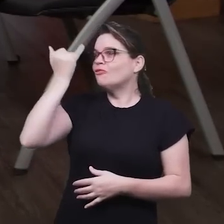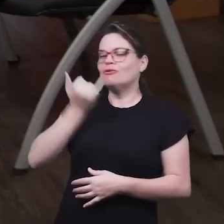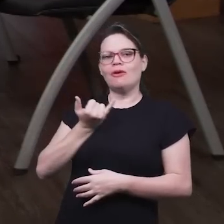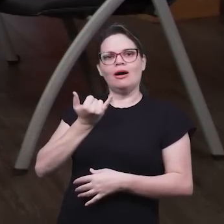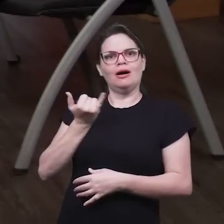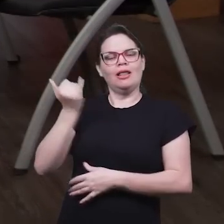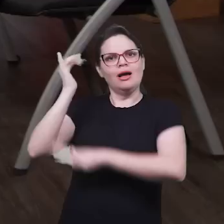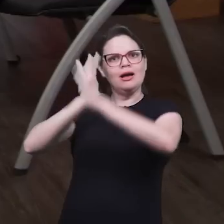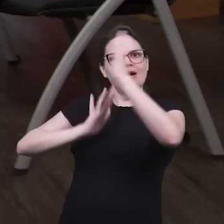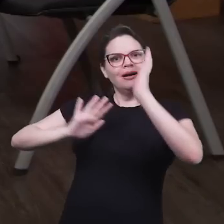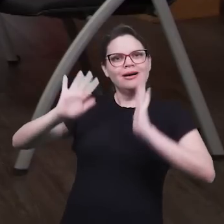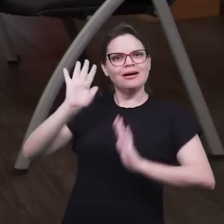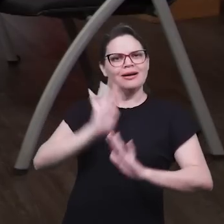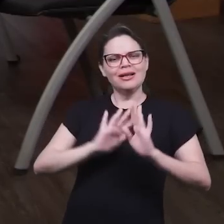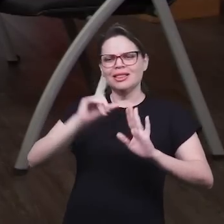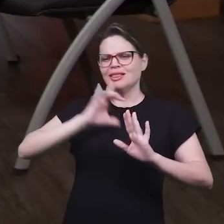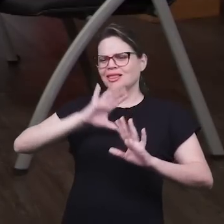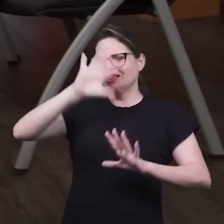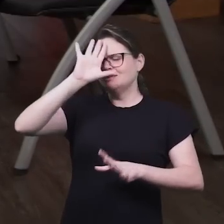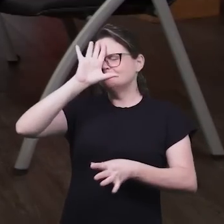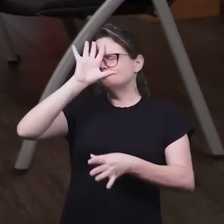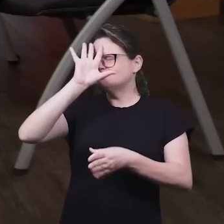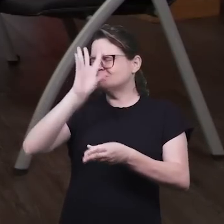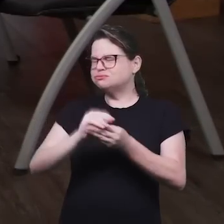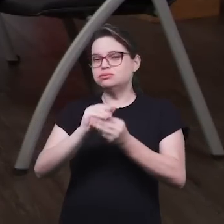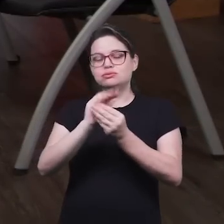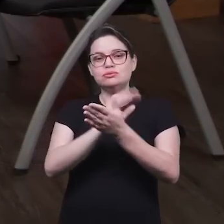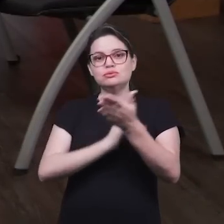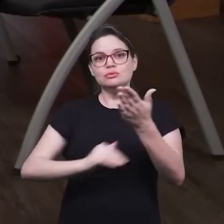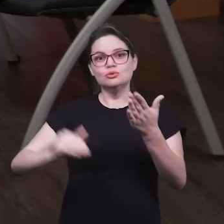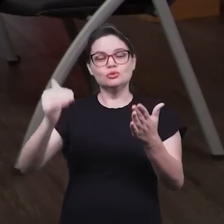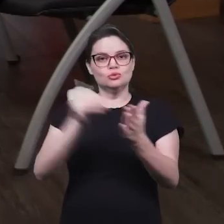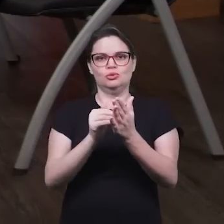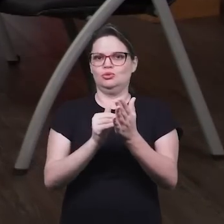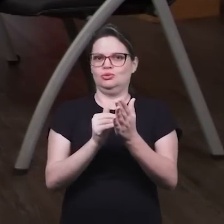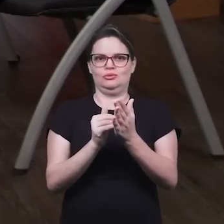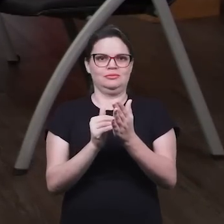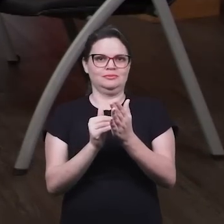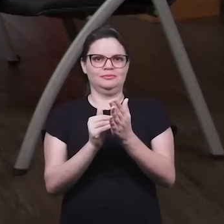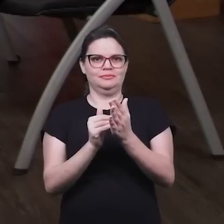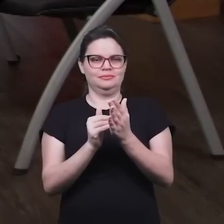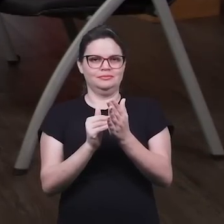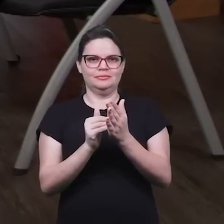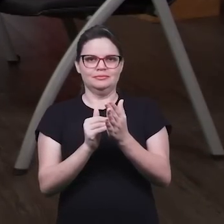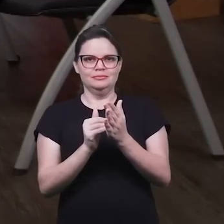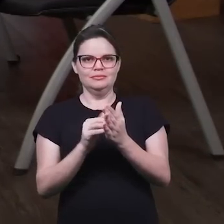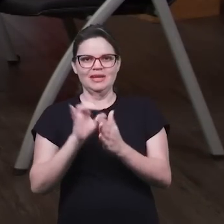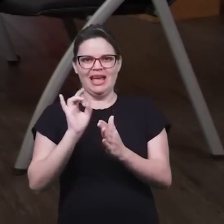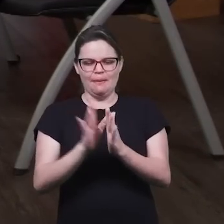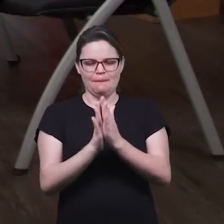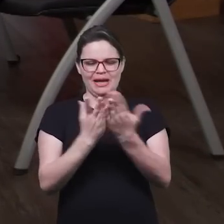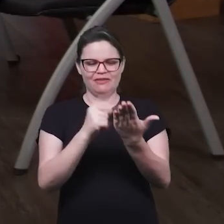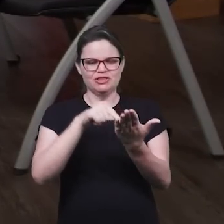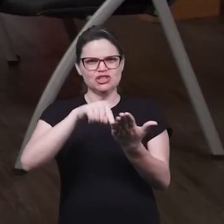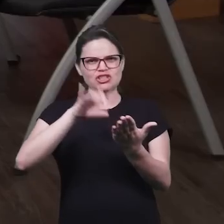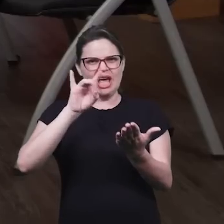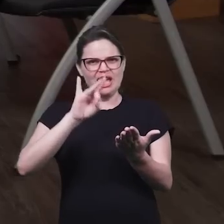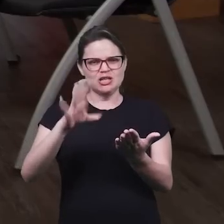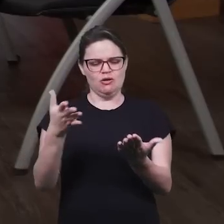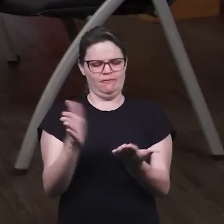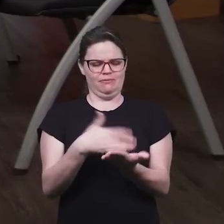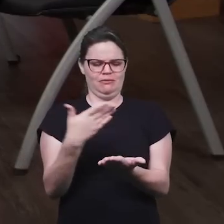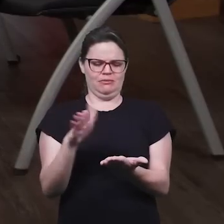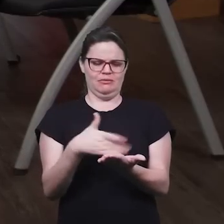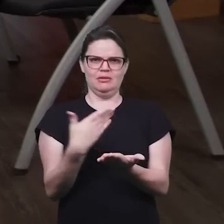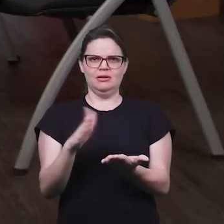Deus. Santo. Ou seja, uma palavra, está aqui a Bíblia, que não é só um monte de folhas ou um